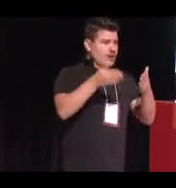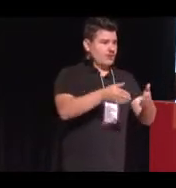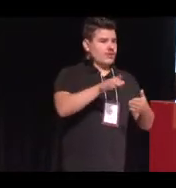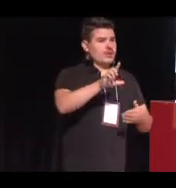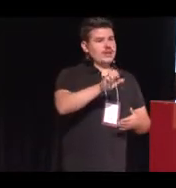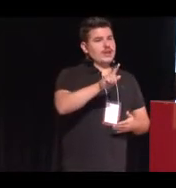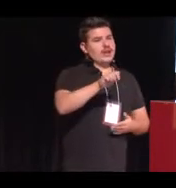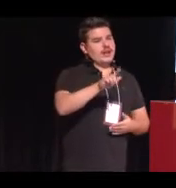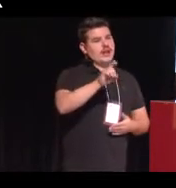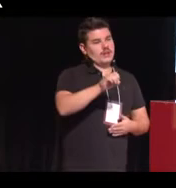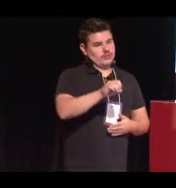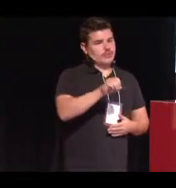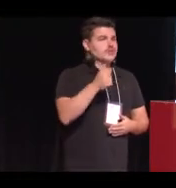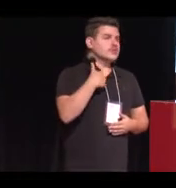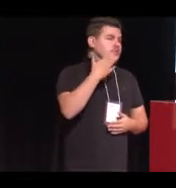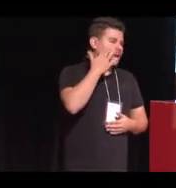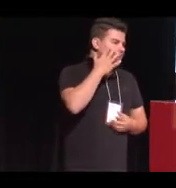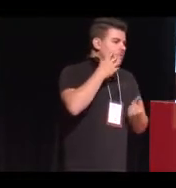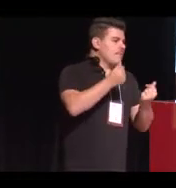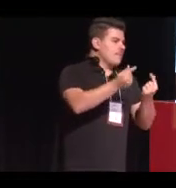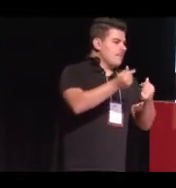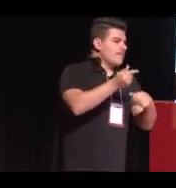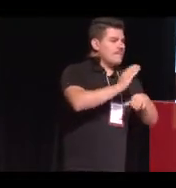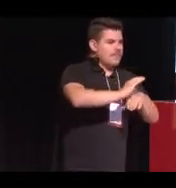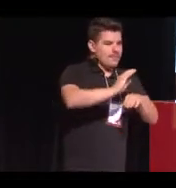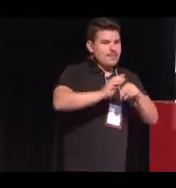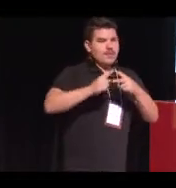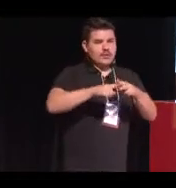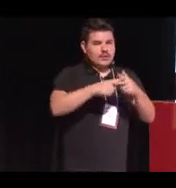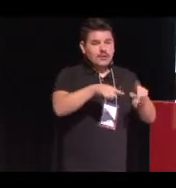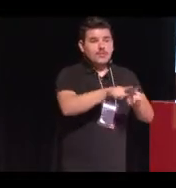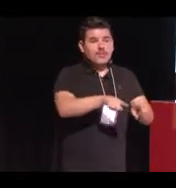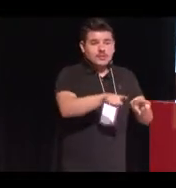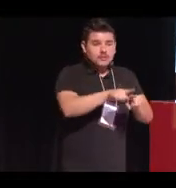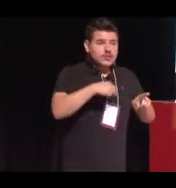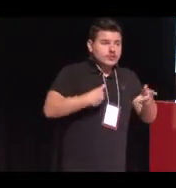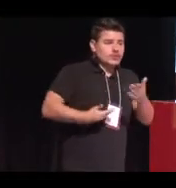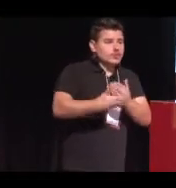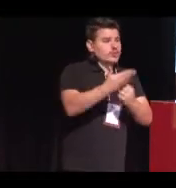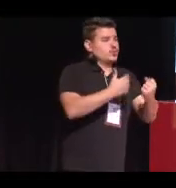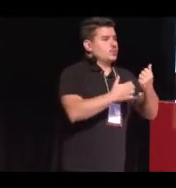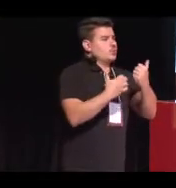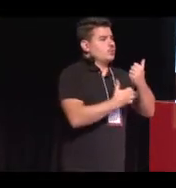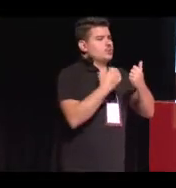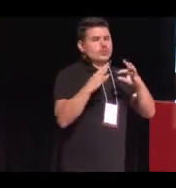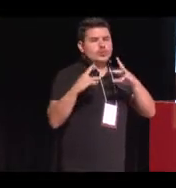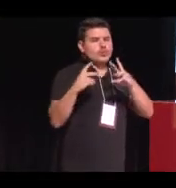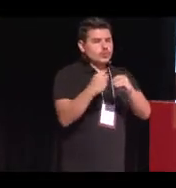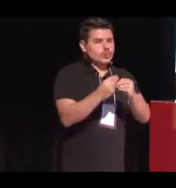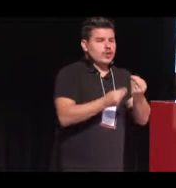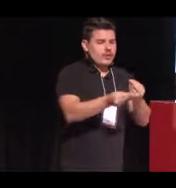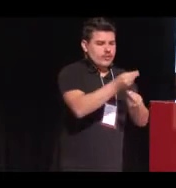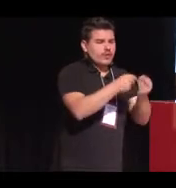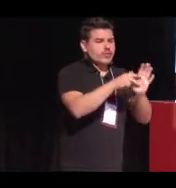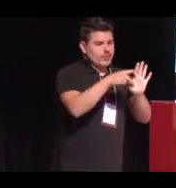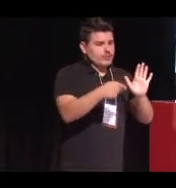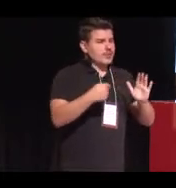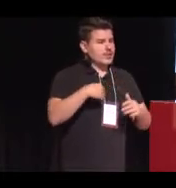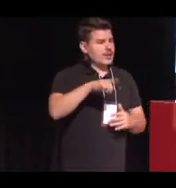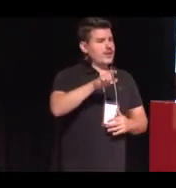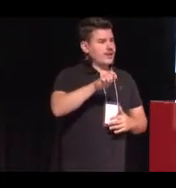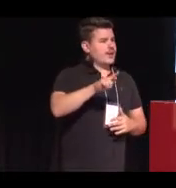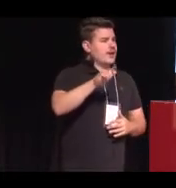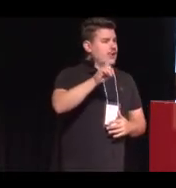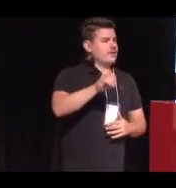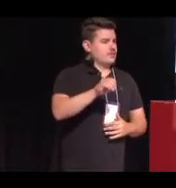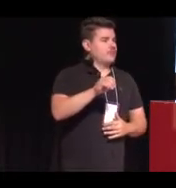viu isso, não tanto com manutenção, só com manutenção, mas também com infraestrutura e tudo que está ali em volta do seu legado. E quando a gente